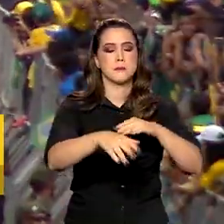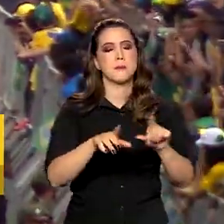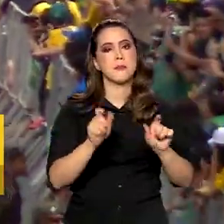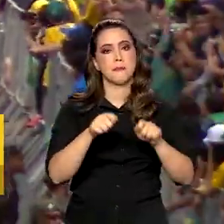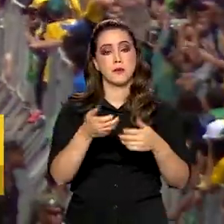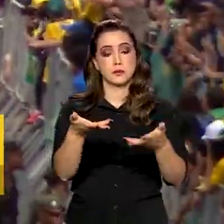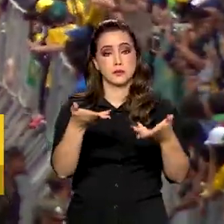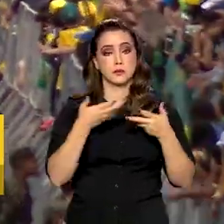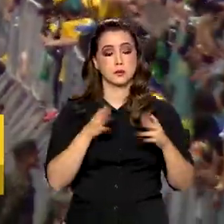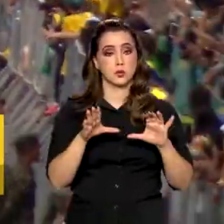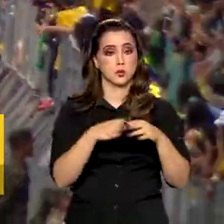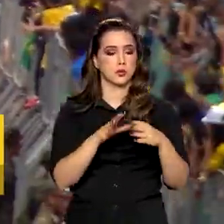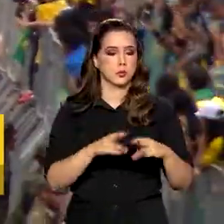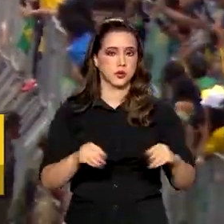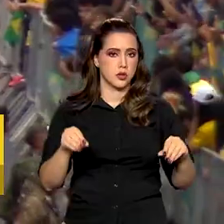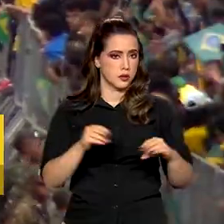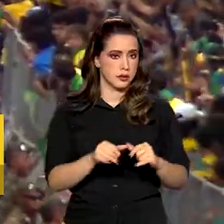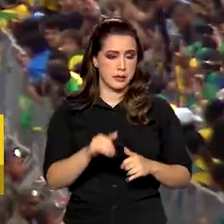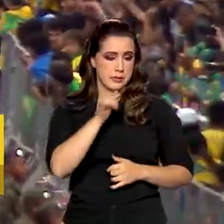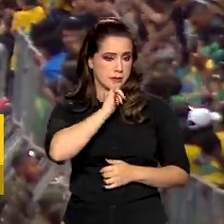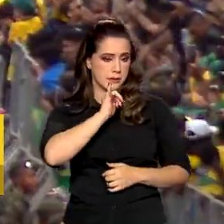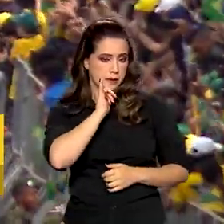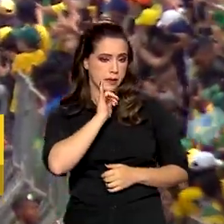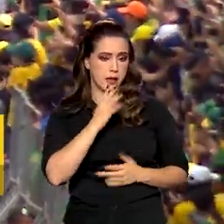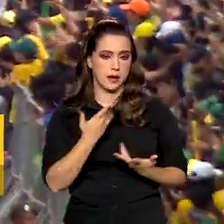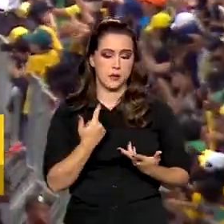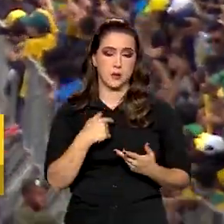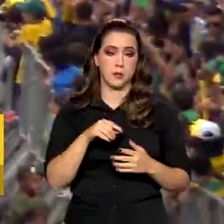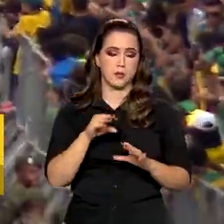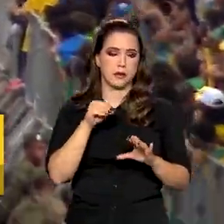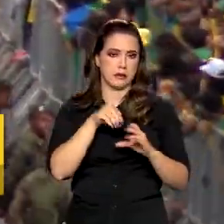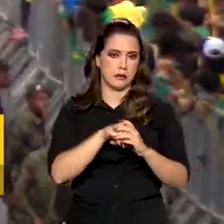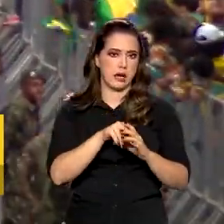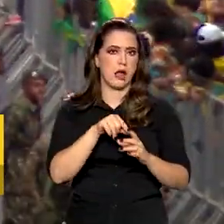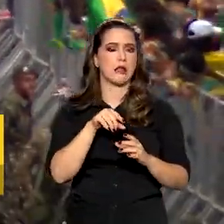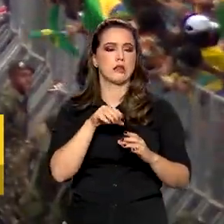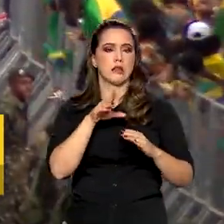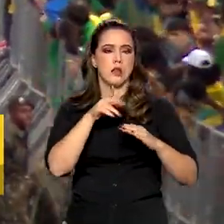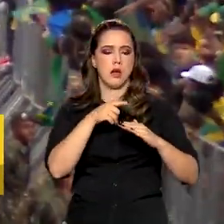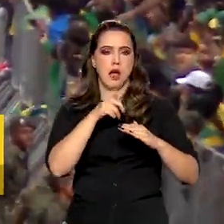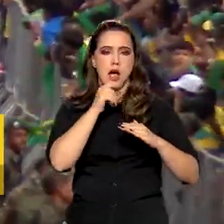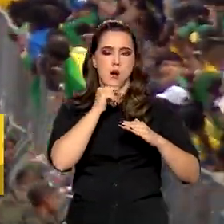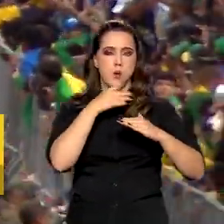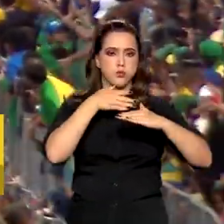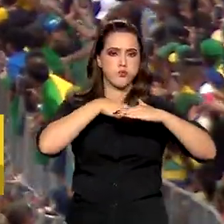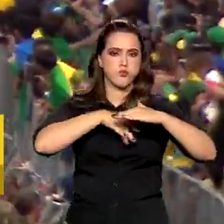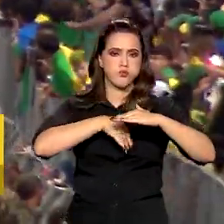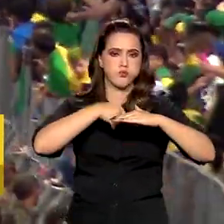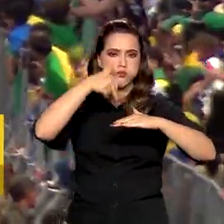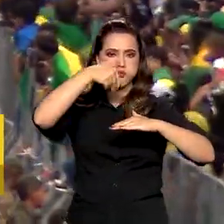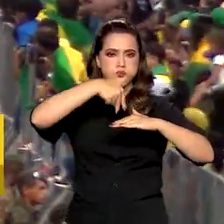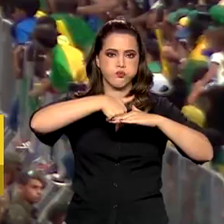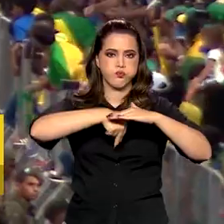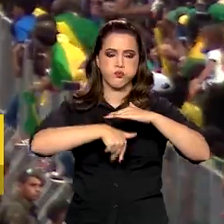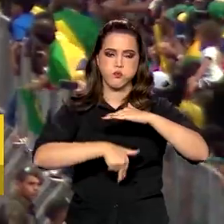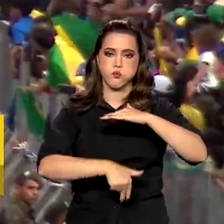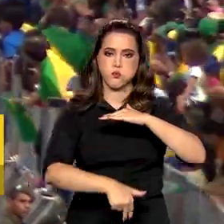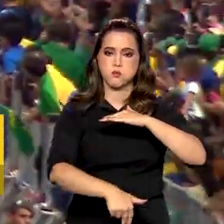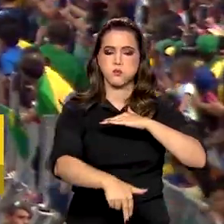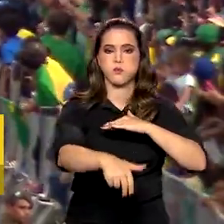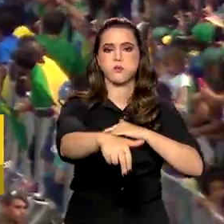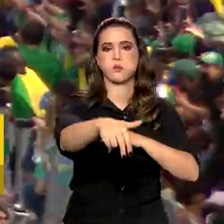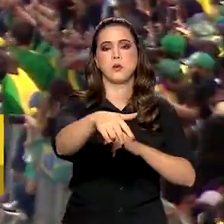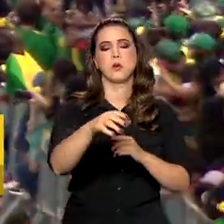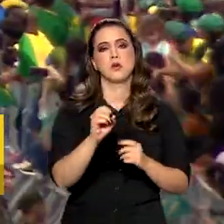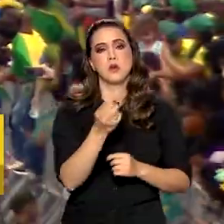solo, por exemplo, para fazer uma infiltração aquática também, né? São habilitados também a fazer infiltração aquática por